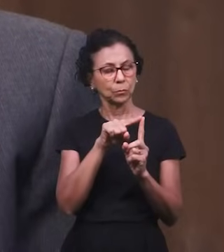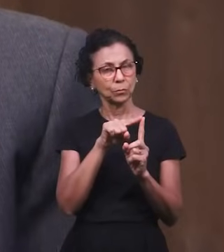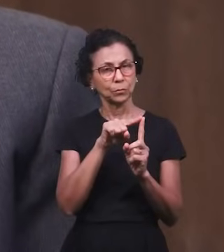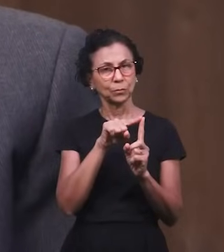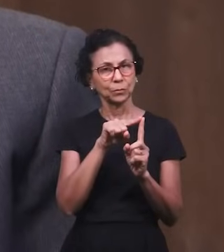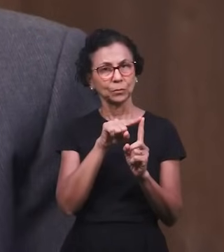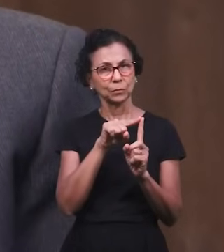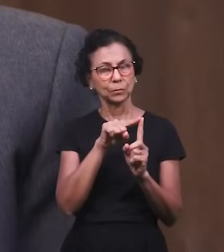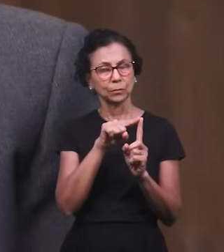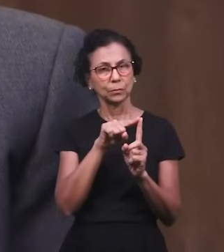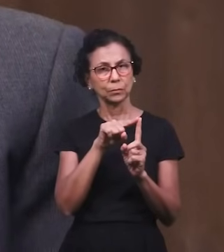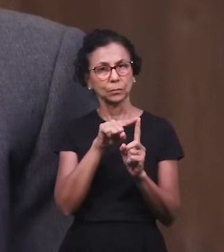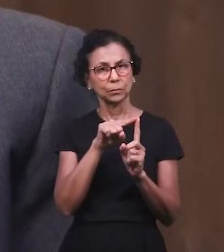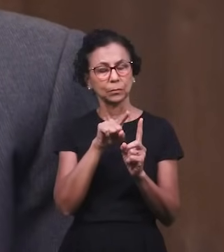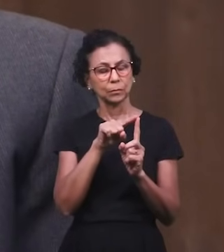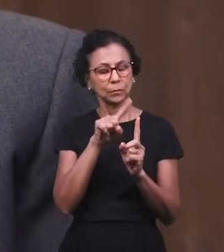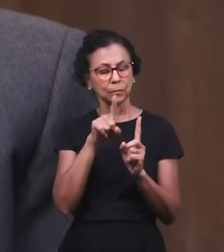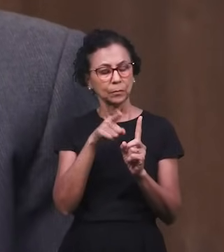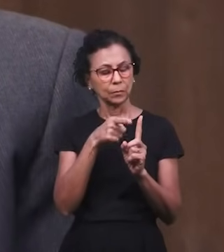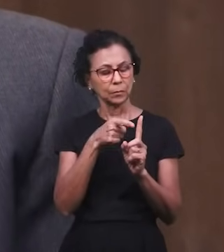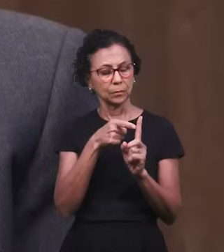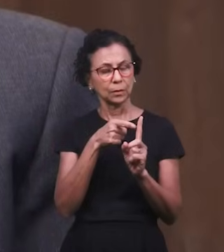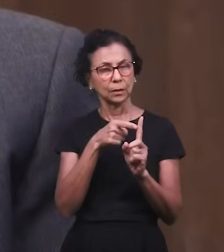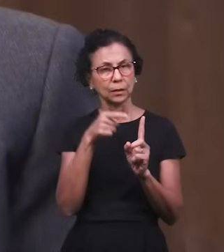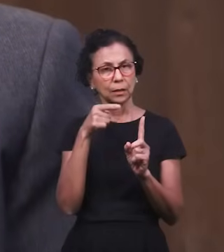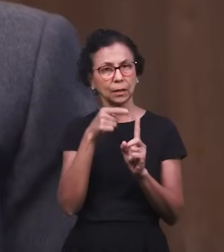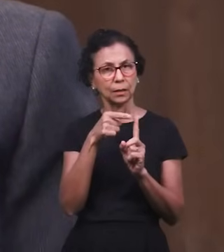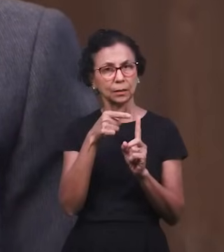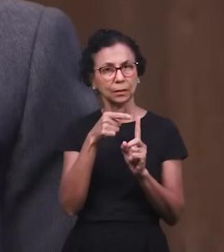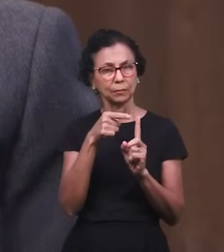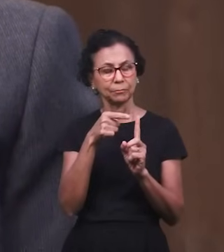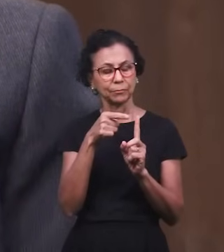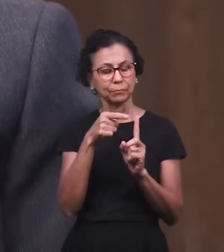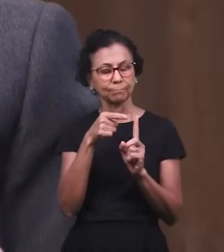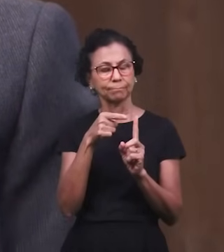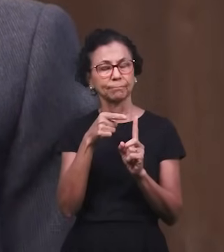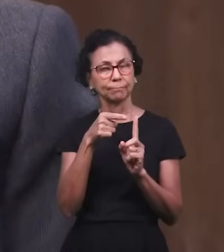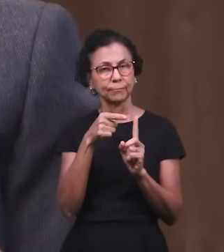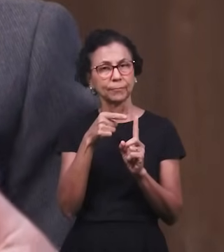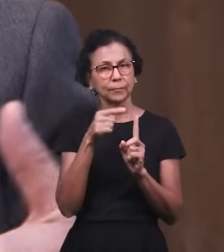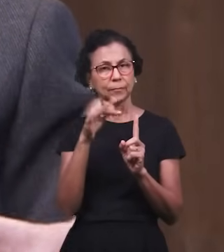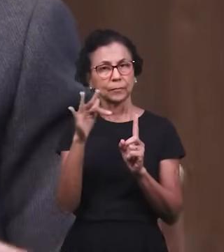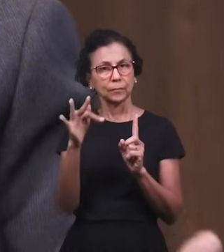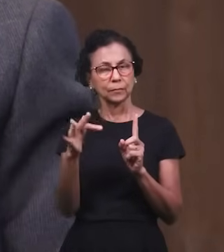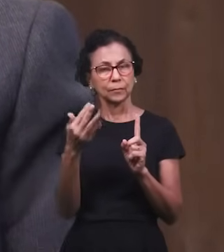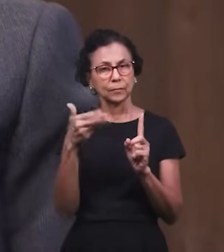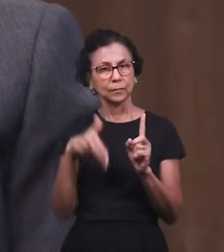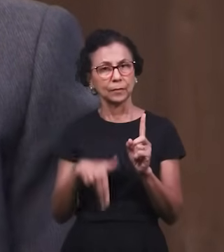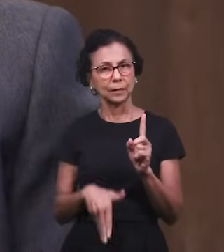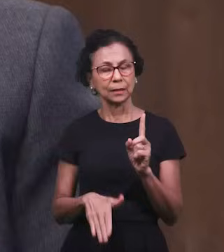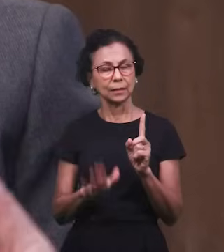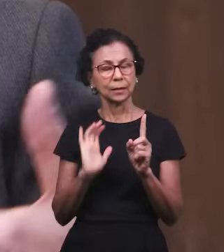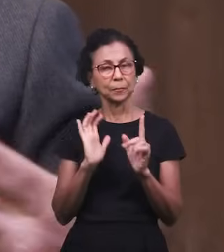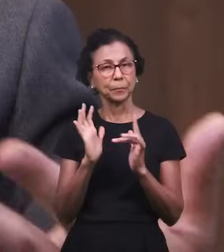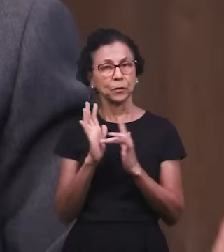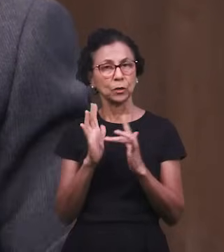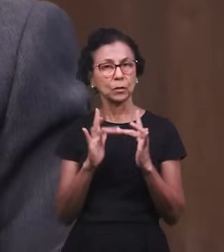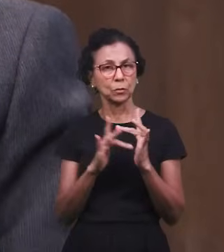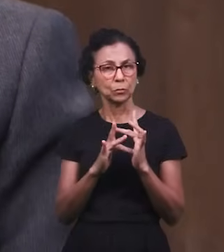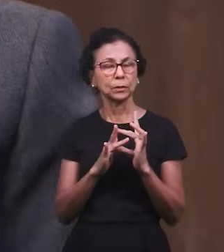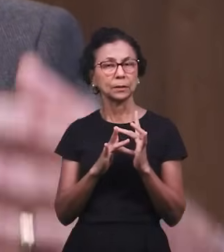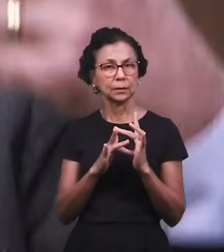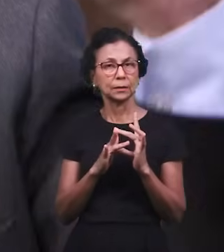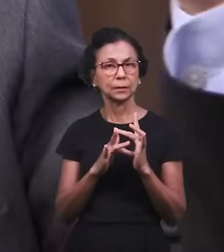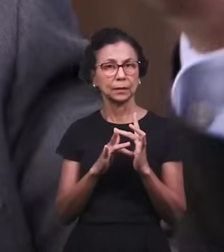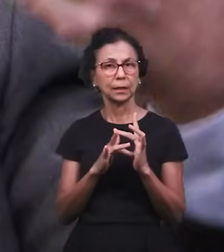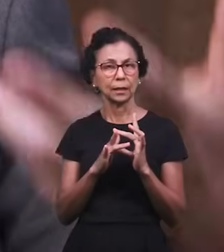Isaías falou, né, desse momento, quando ele diz, né, um menino nos nasceu, um filho se nos